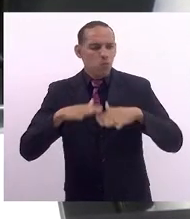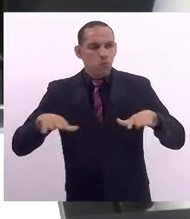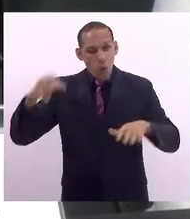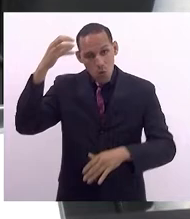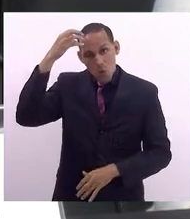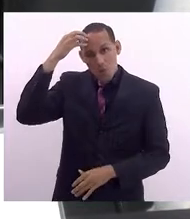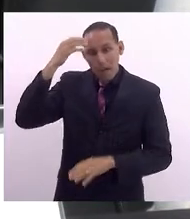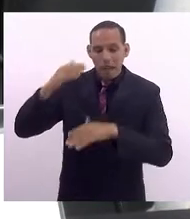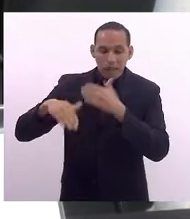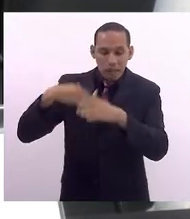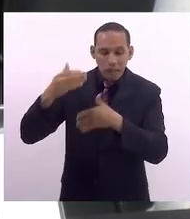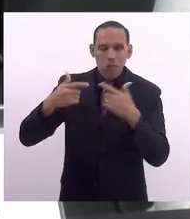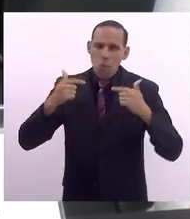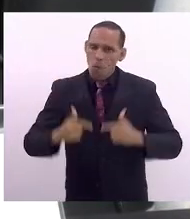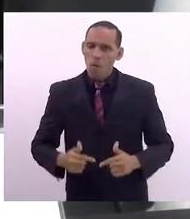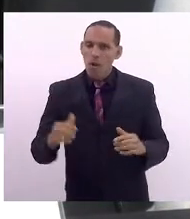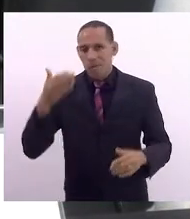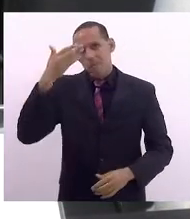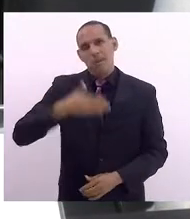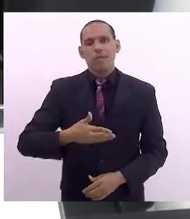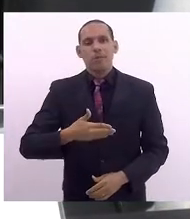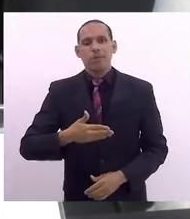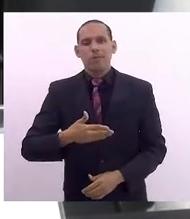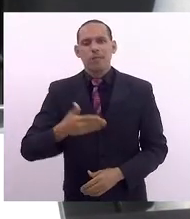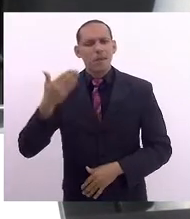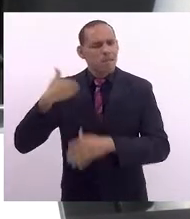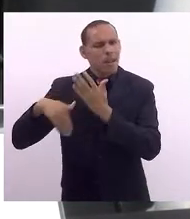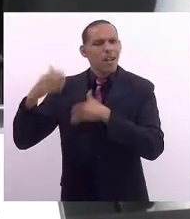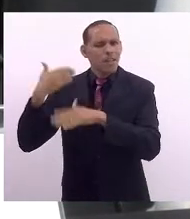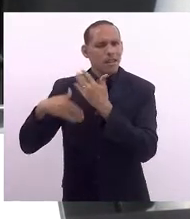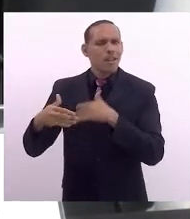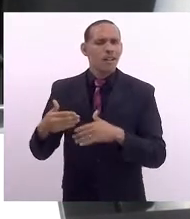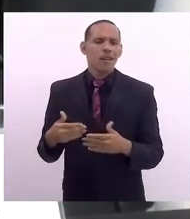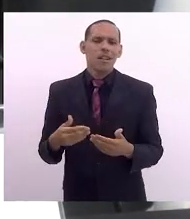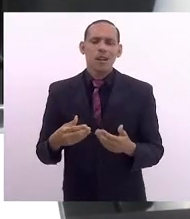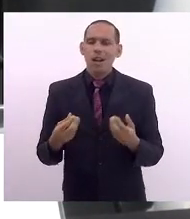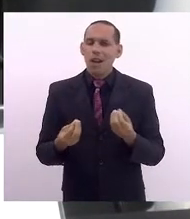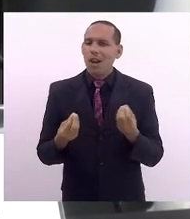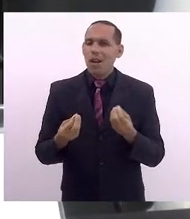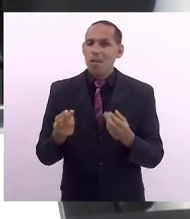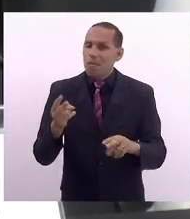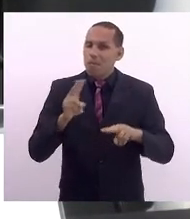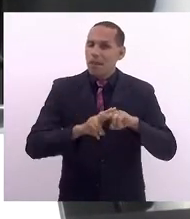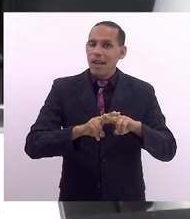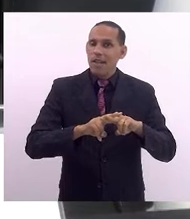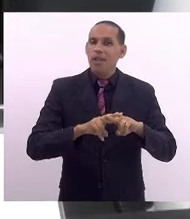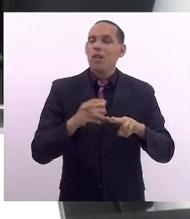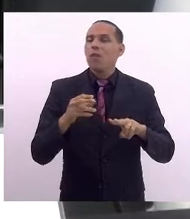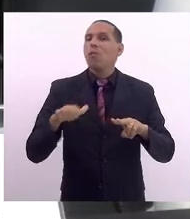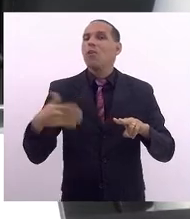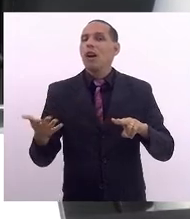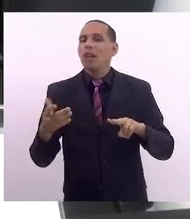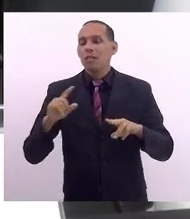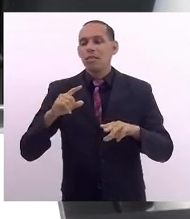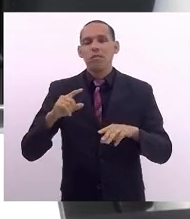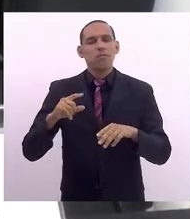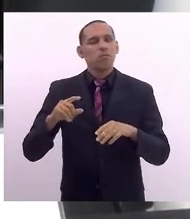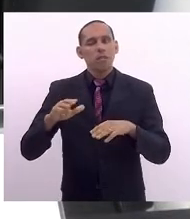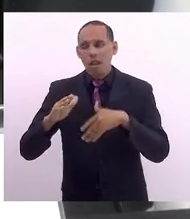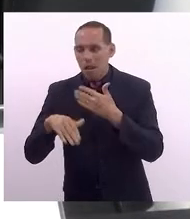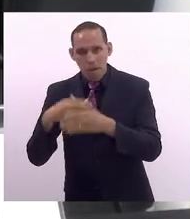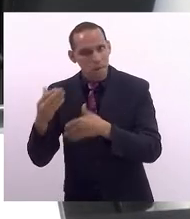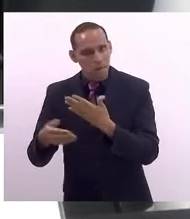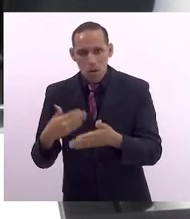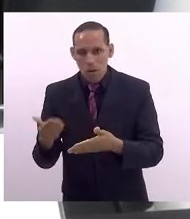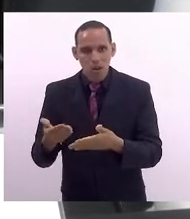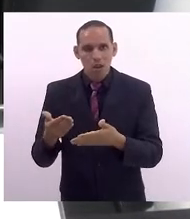que seja inocente. É, porque, antigamente, todo mundo só poderia ser preso depois que tivesse sido